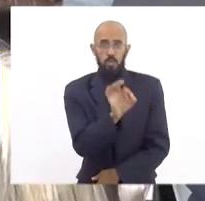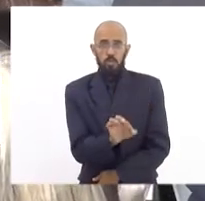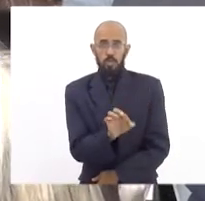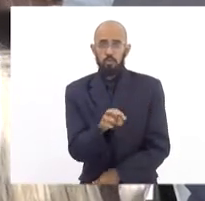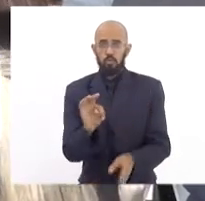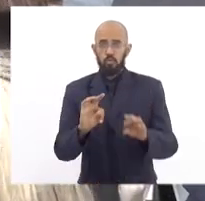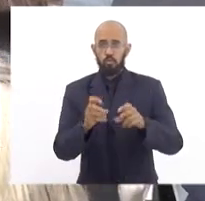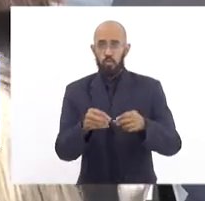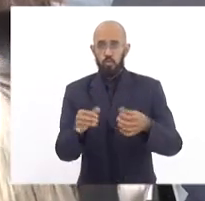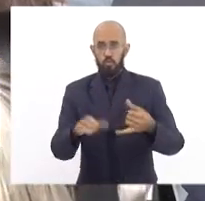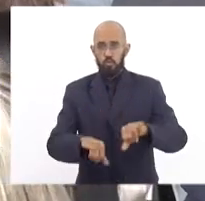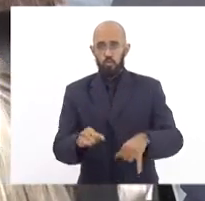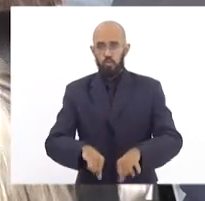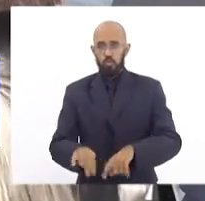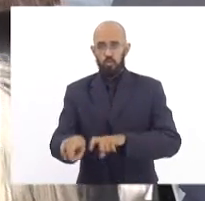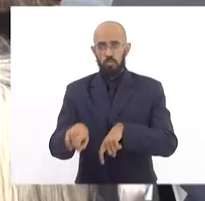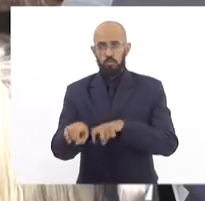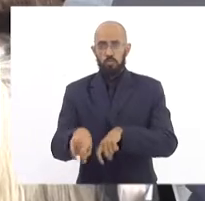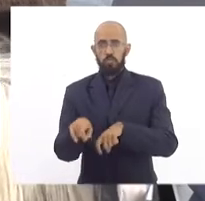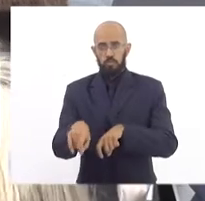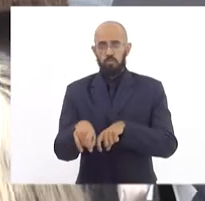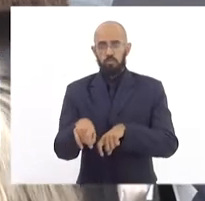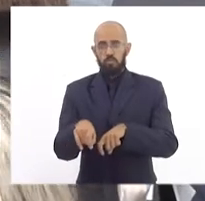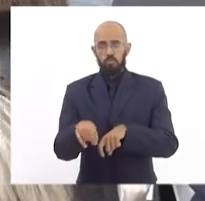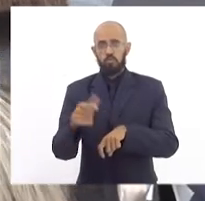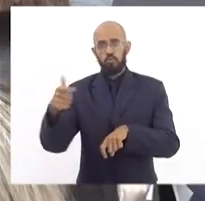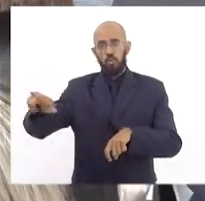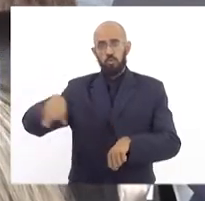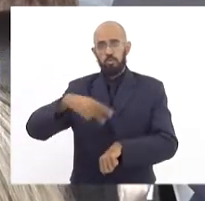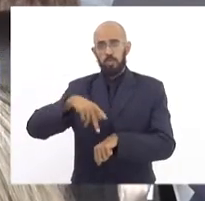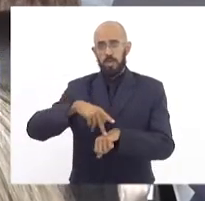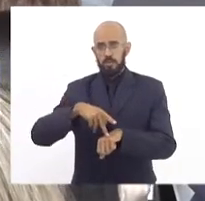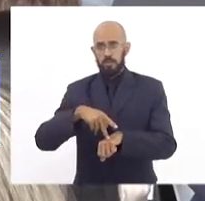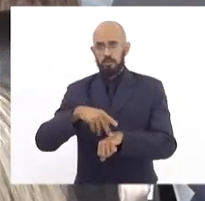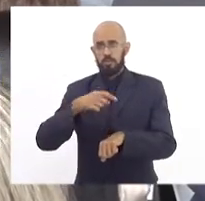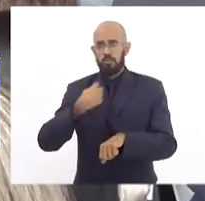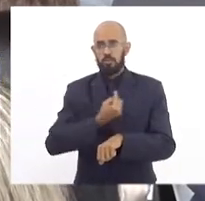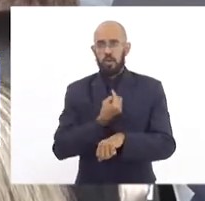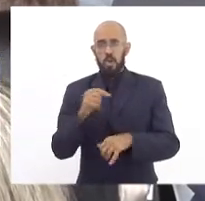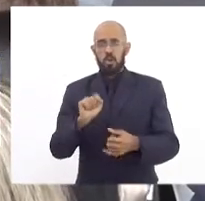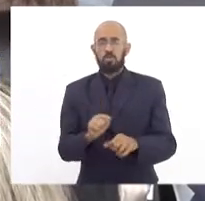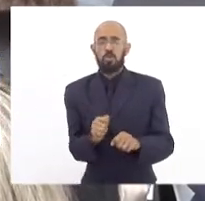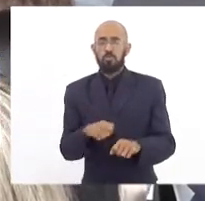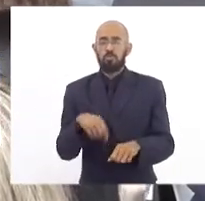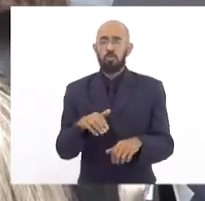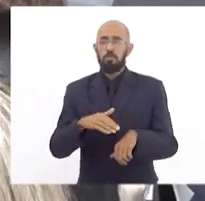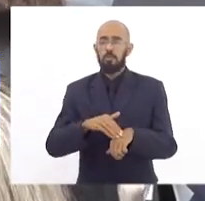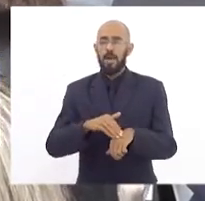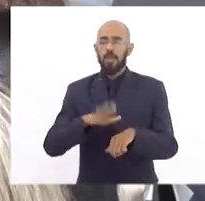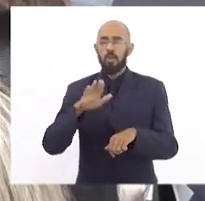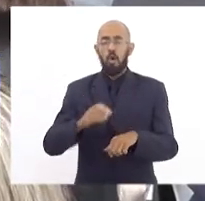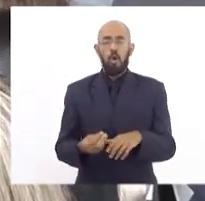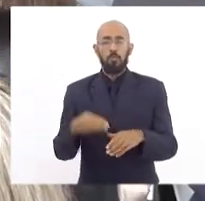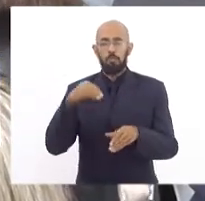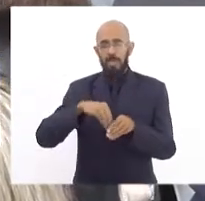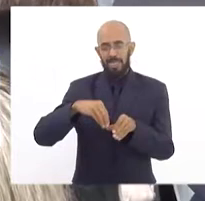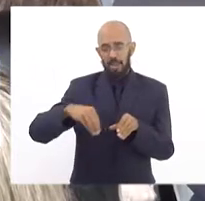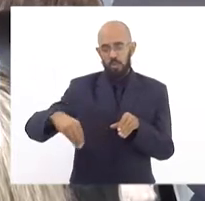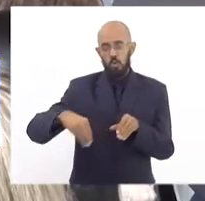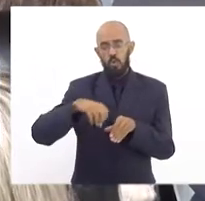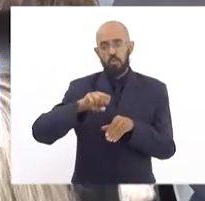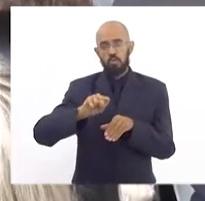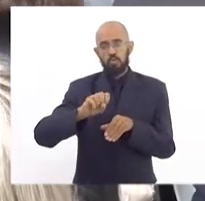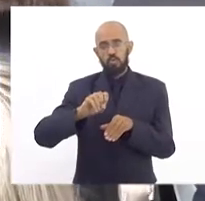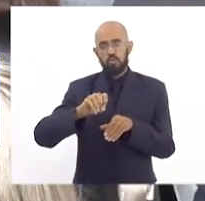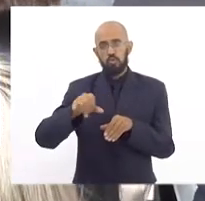usado na agricultura. Nós somos o maior produtor de soja do mundo. Somos o